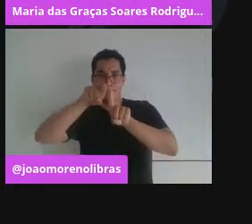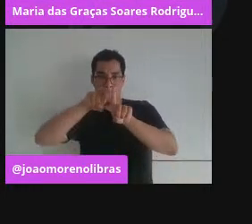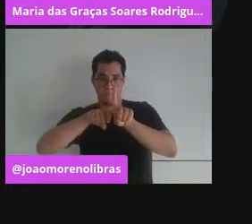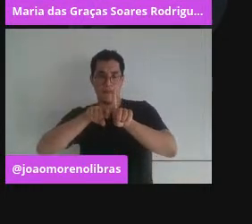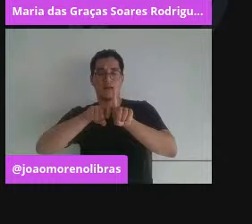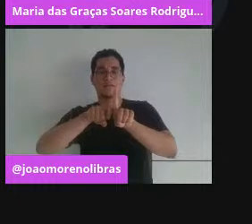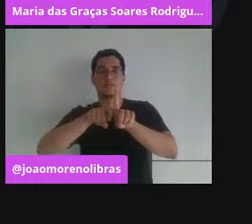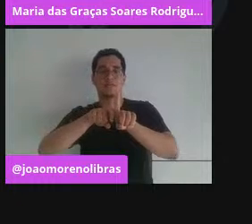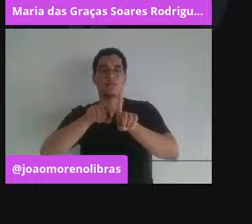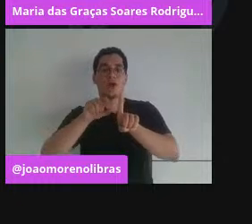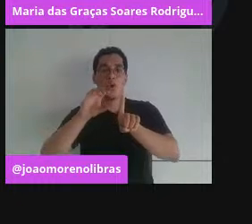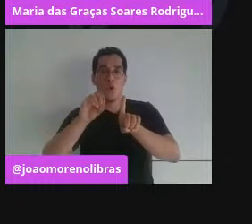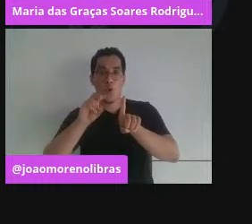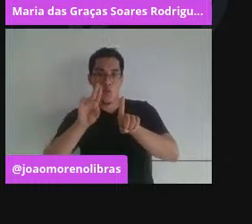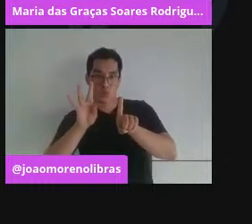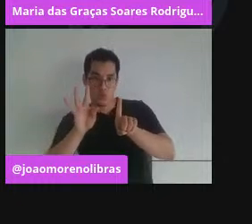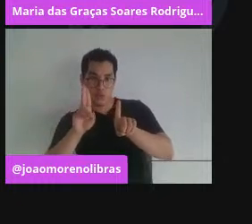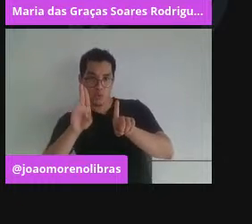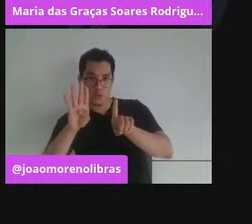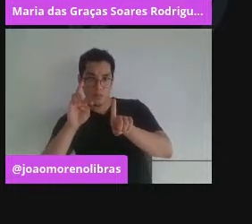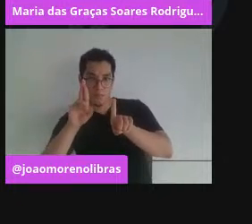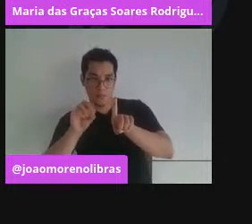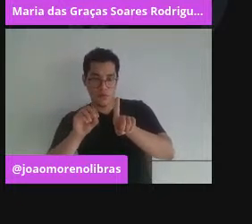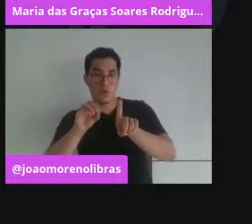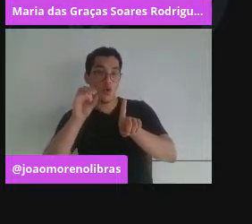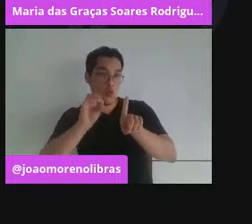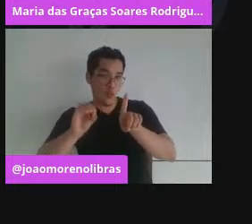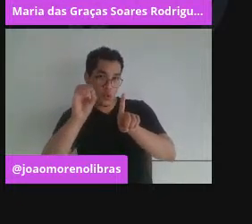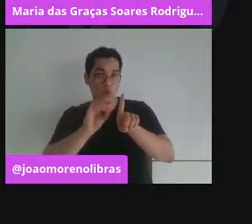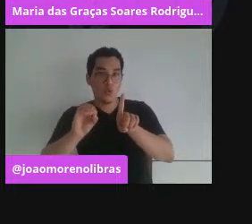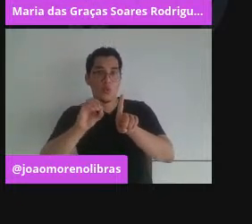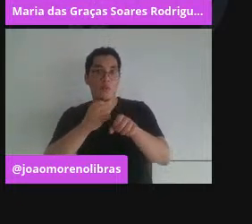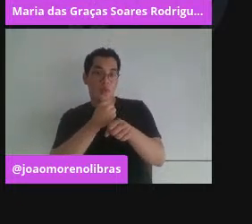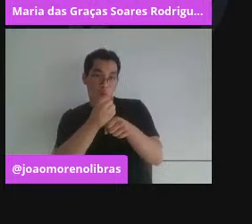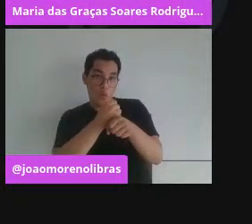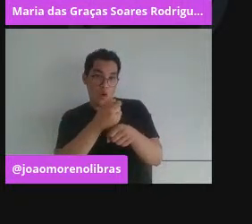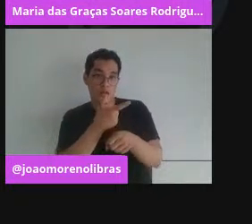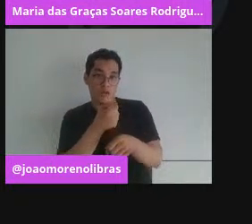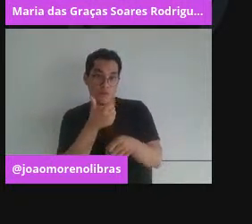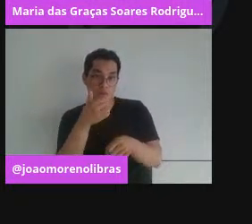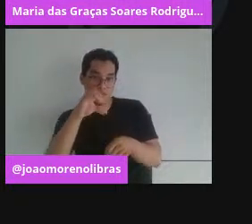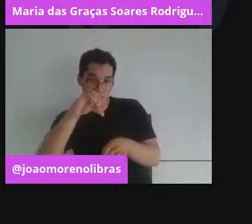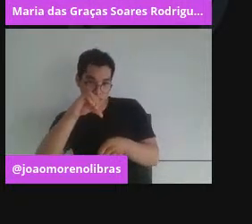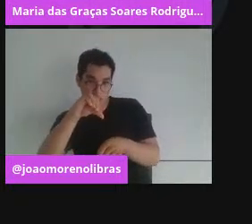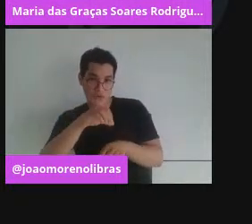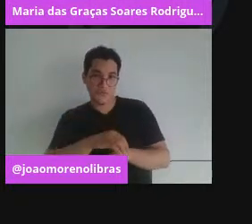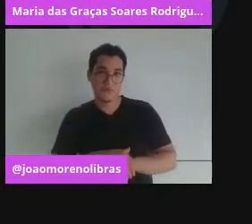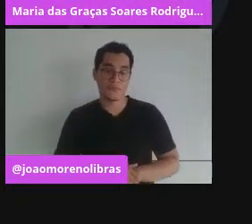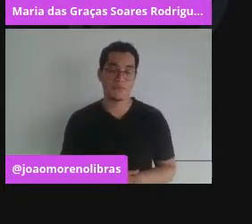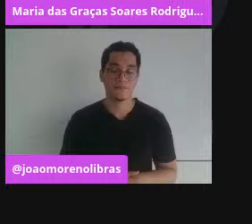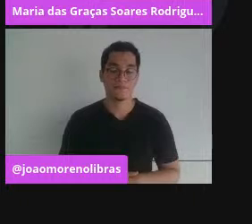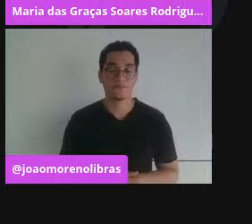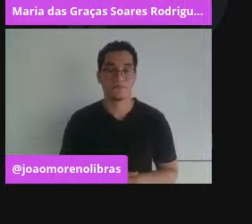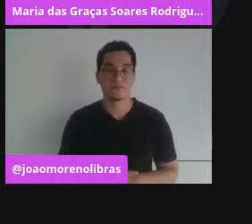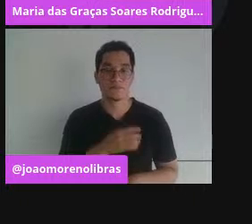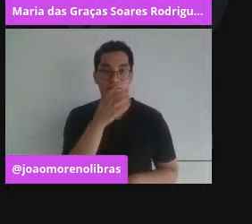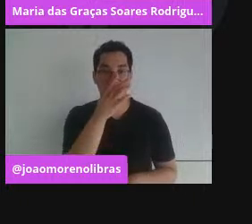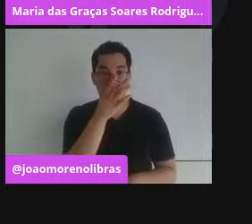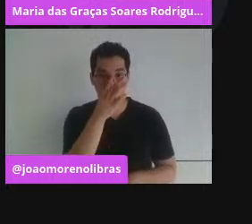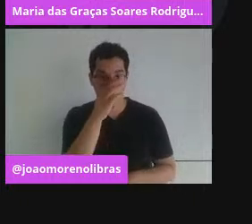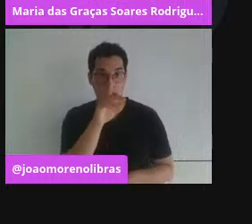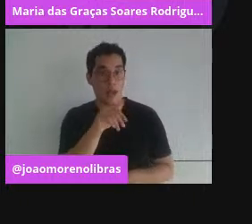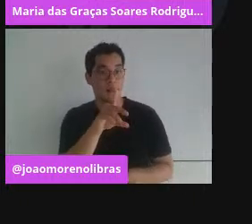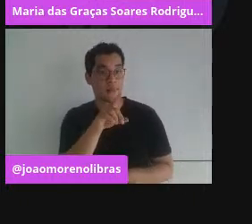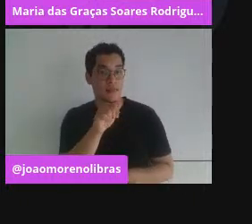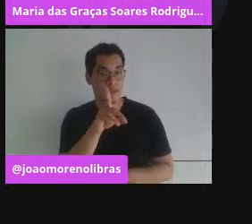né? E está aí posto. Então, Moro discordava, mas elas também discordavam, tá certo? Os dados do